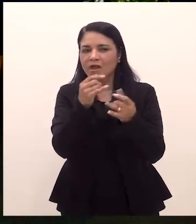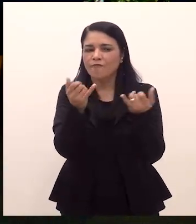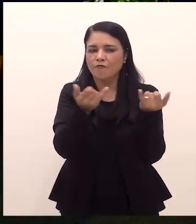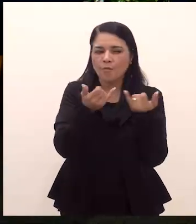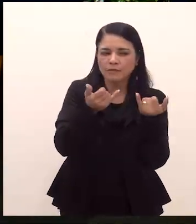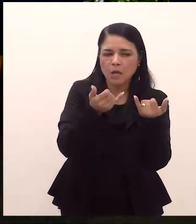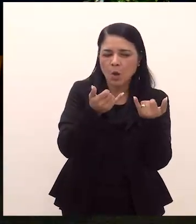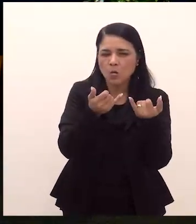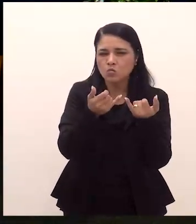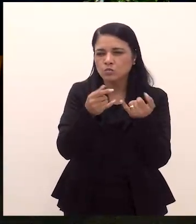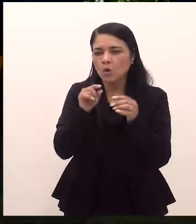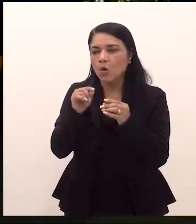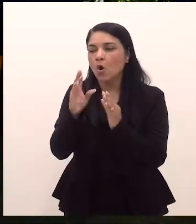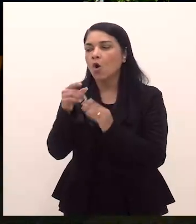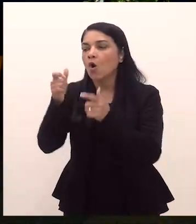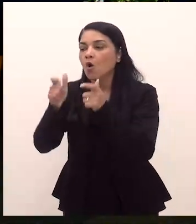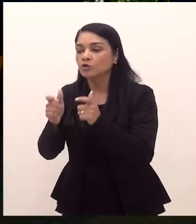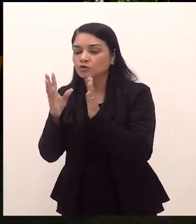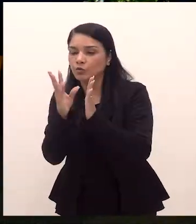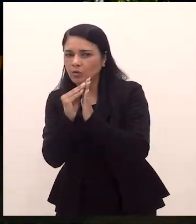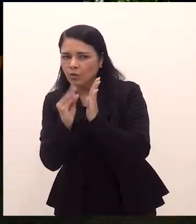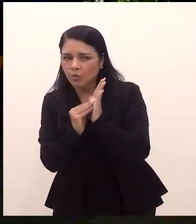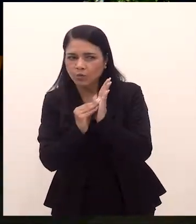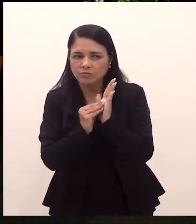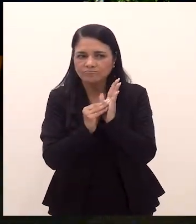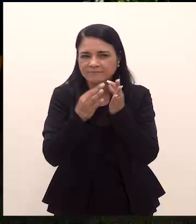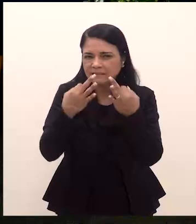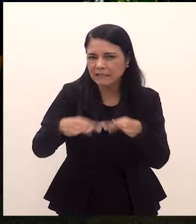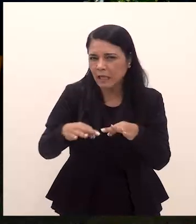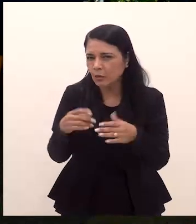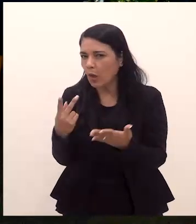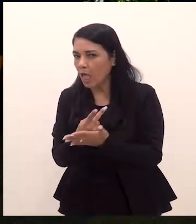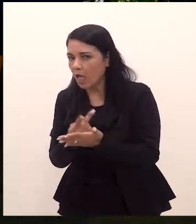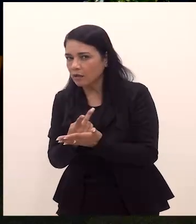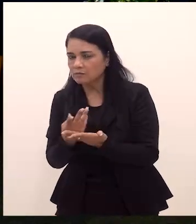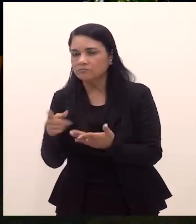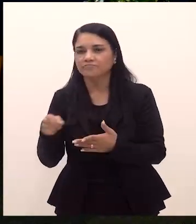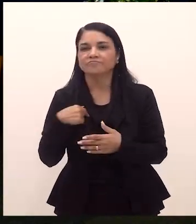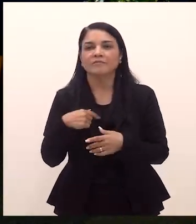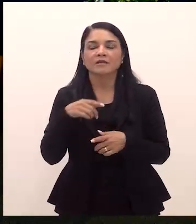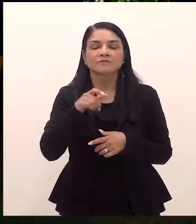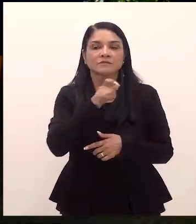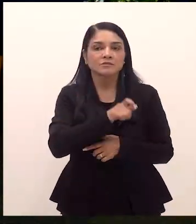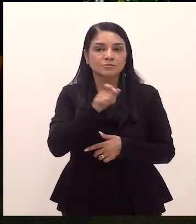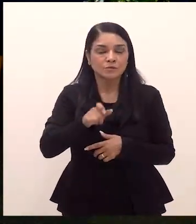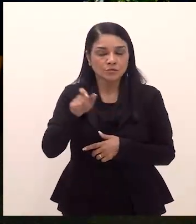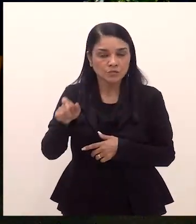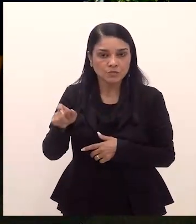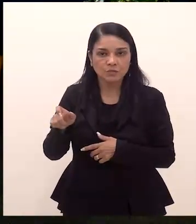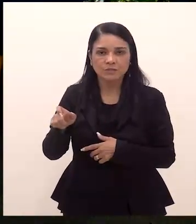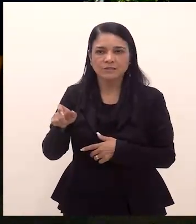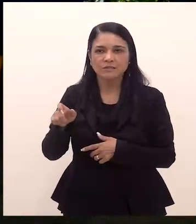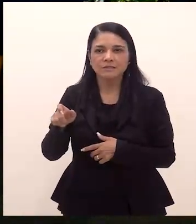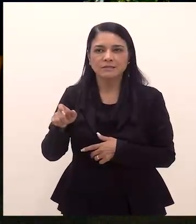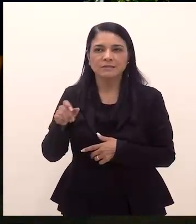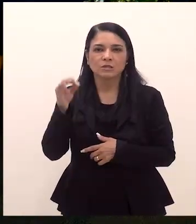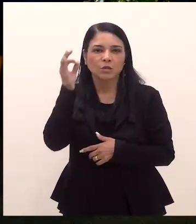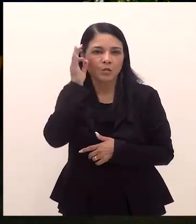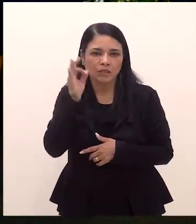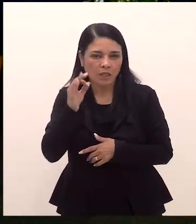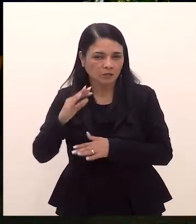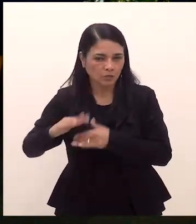identificar isso? De onde vem essa informação? De onde vem esse conteúdo? Eu acho que, em parte, assim, a gente tende a achar que as